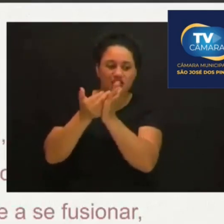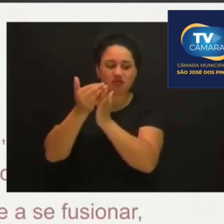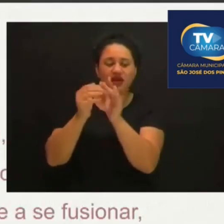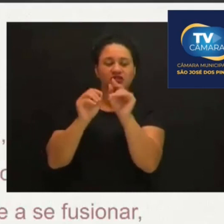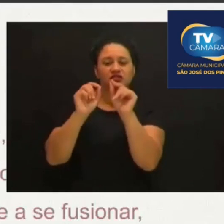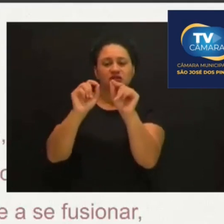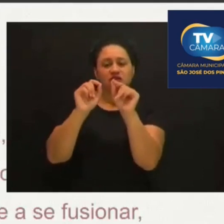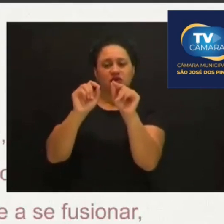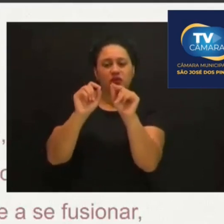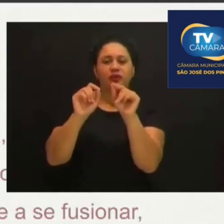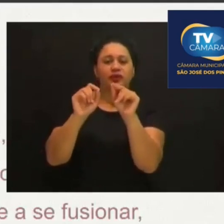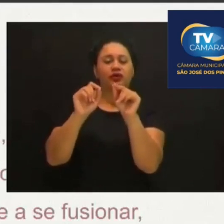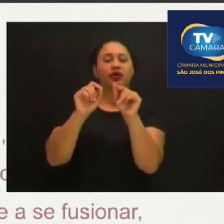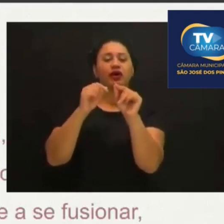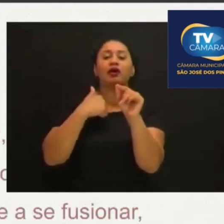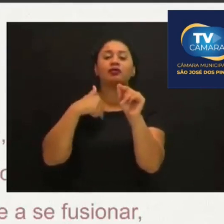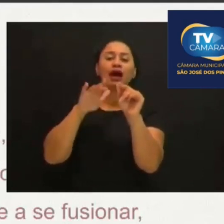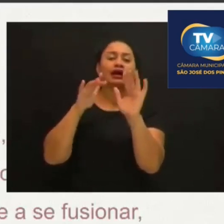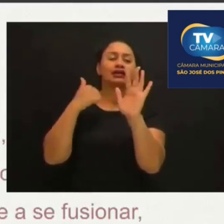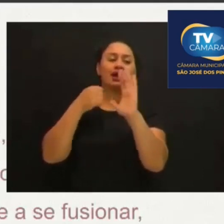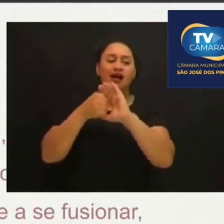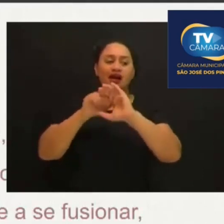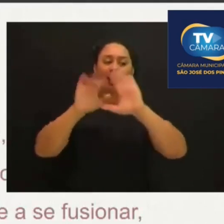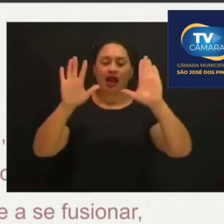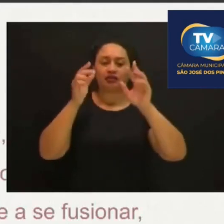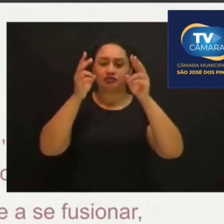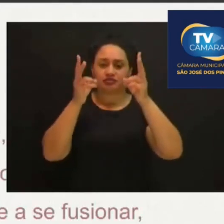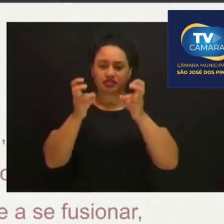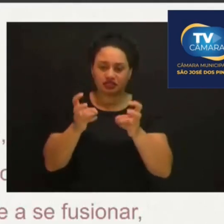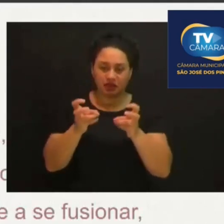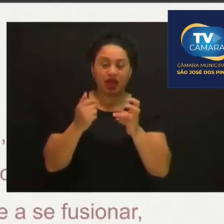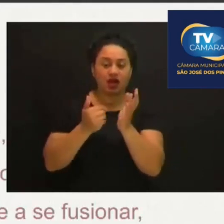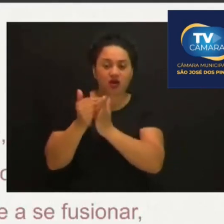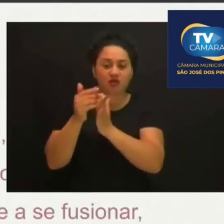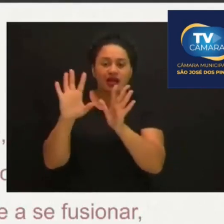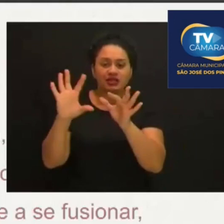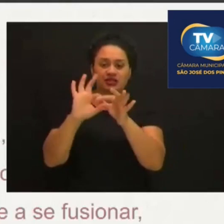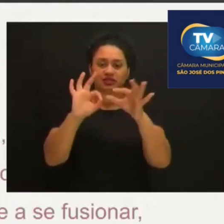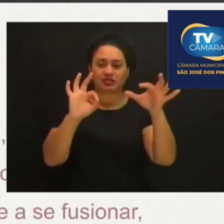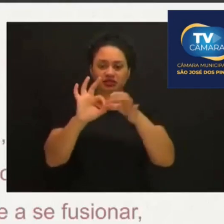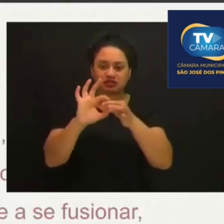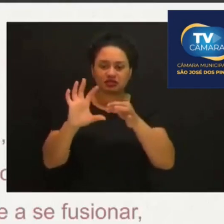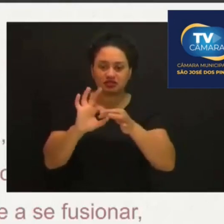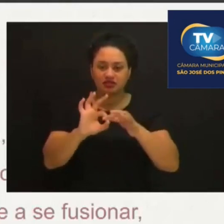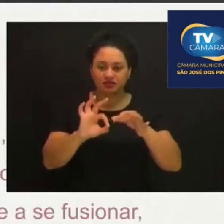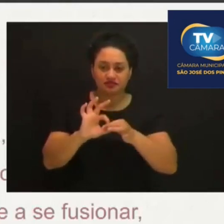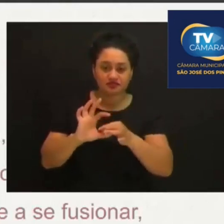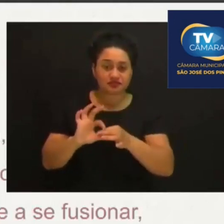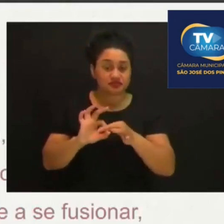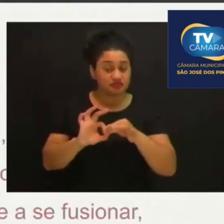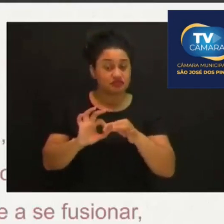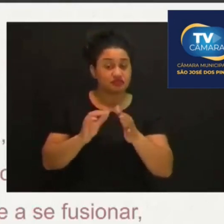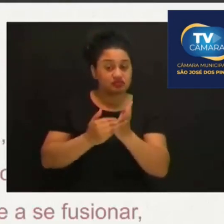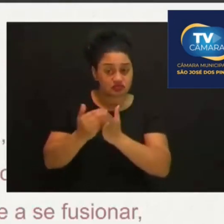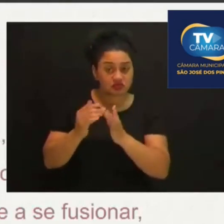já a são mais proeminentes, e elas começam a se fusionar e vão começar a